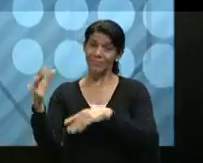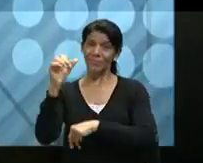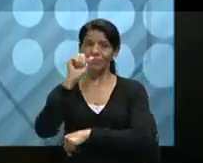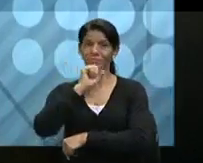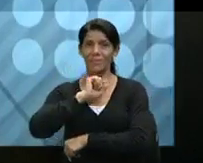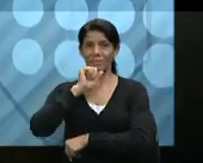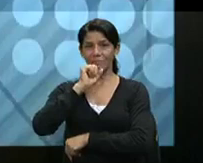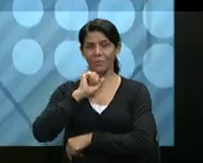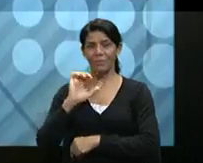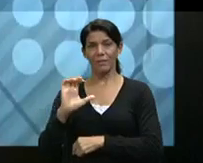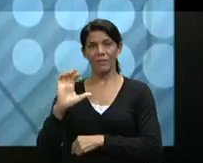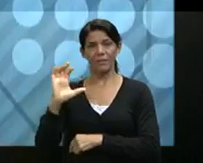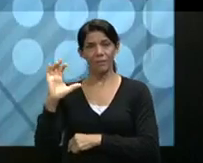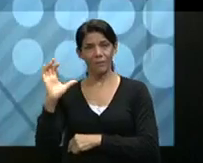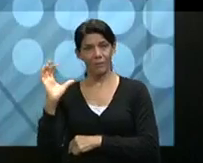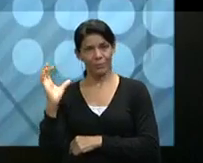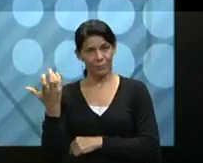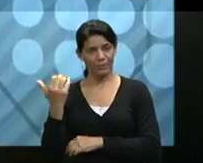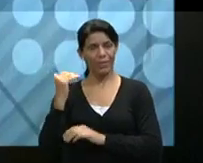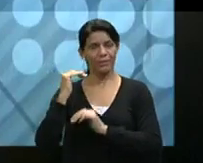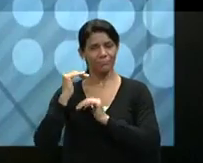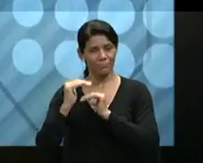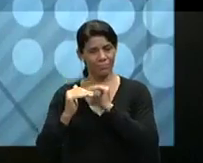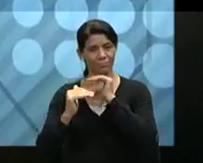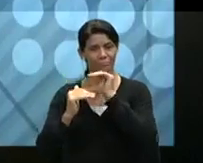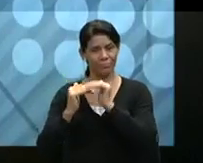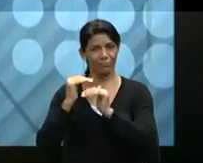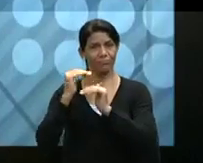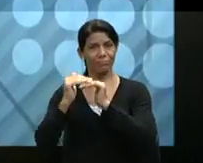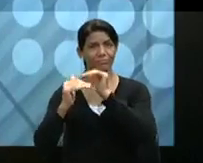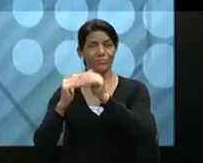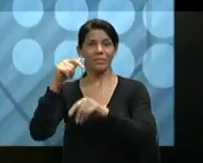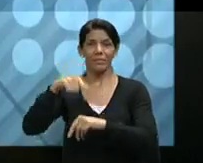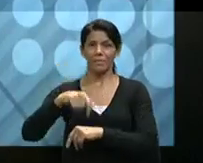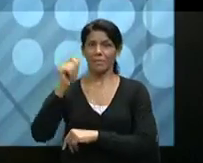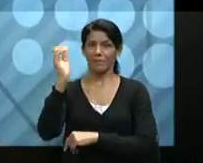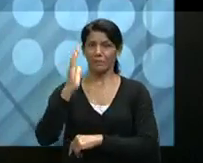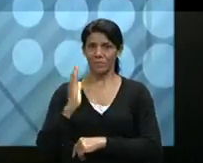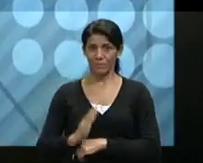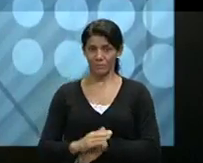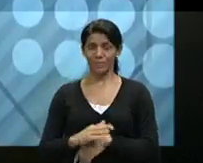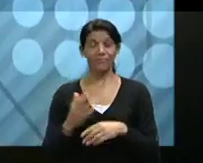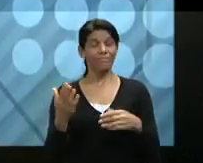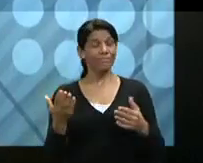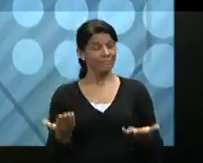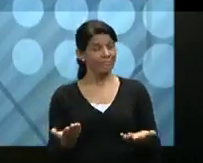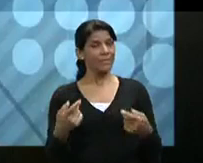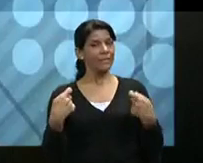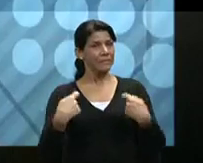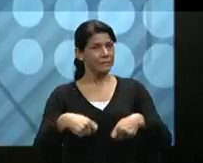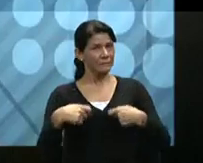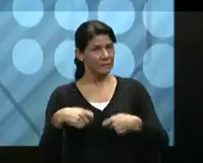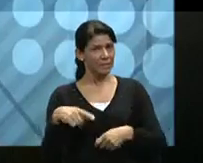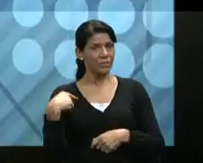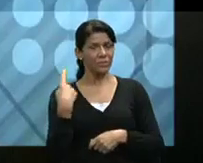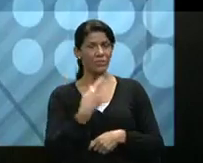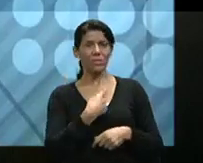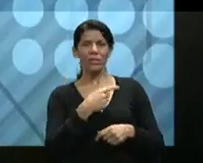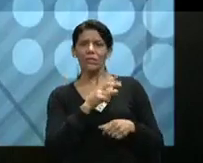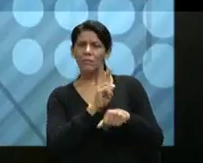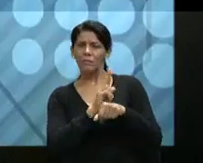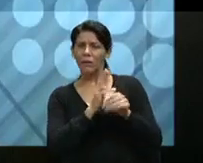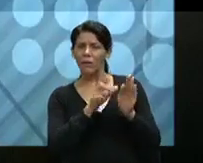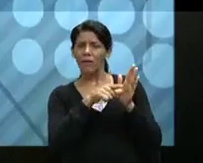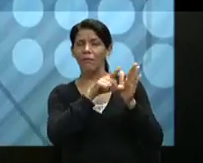envelhecimento acontece de forma gradativa e consolidada aqui no Brasil. Com isso, há necessidade de se agir